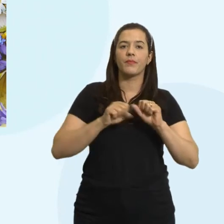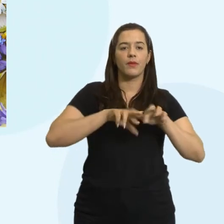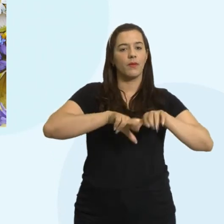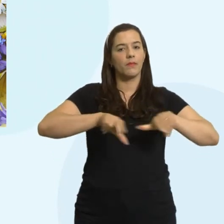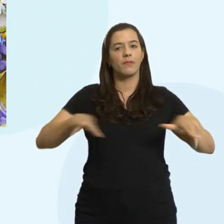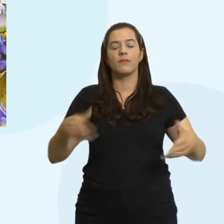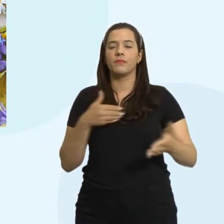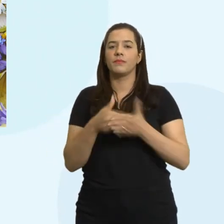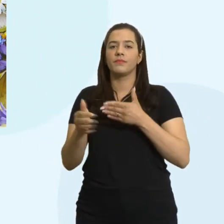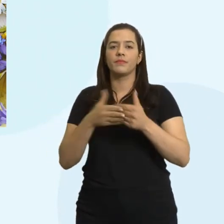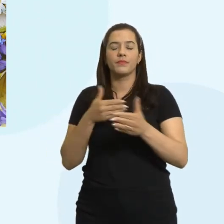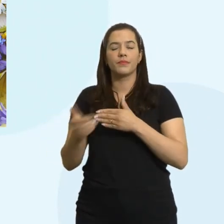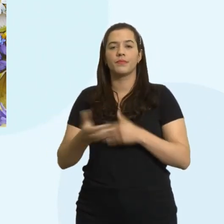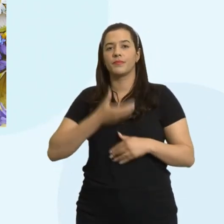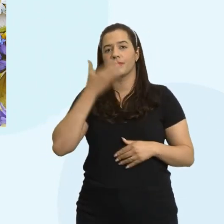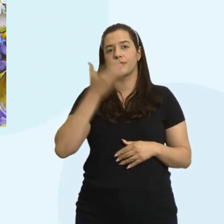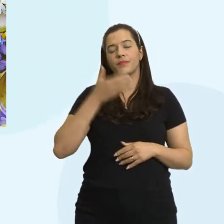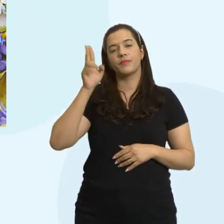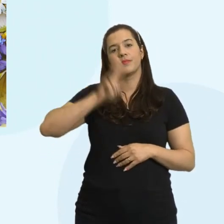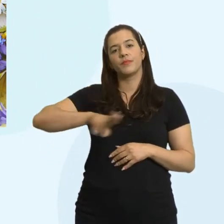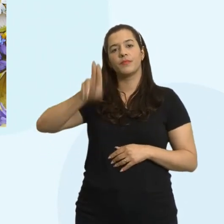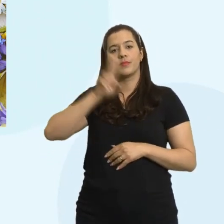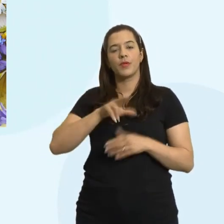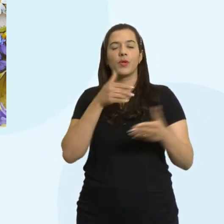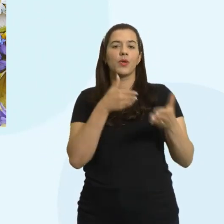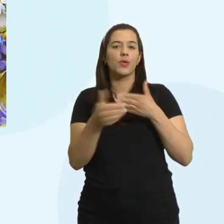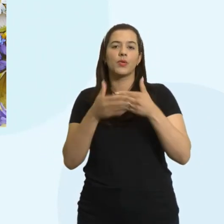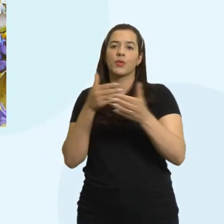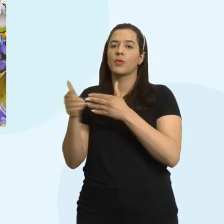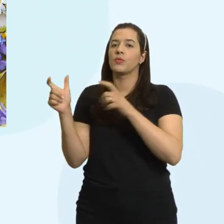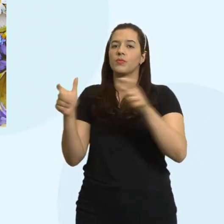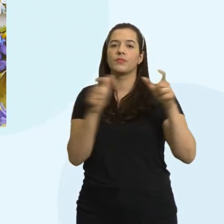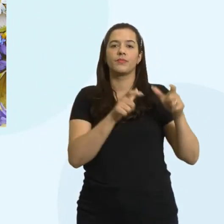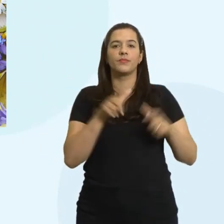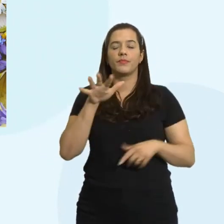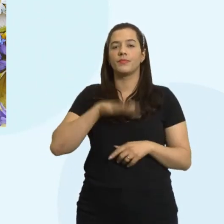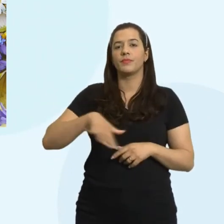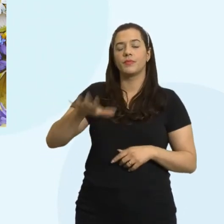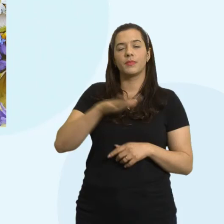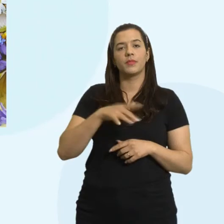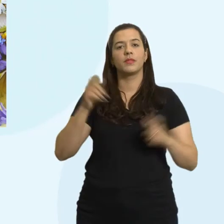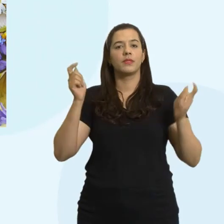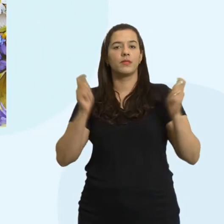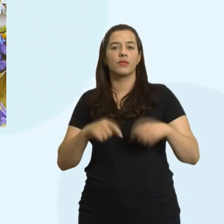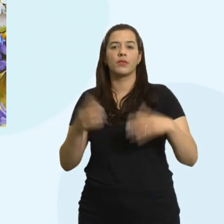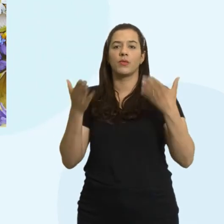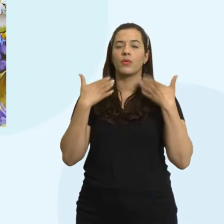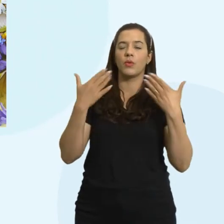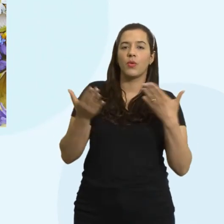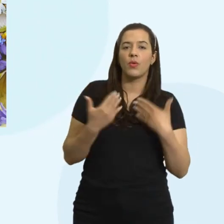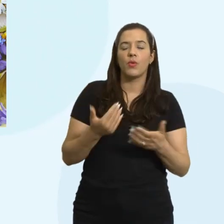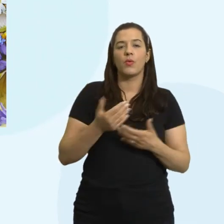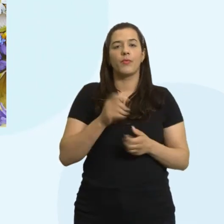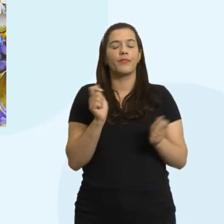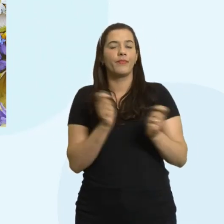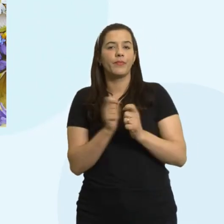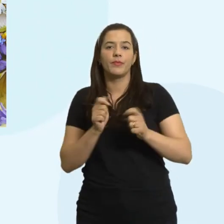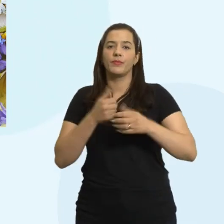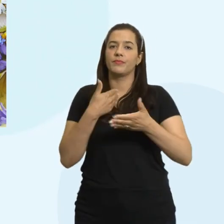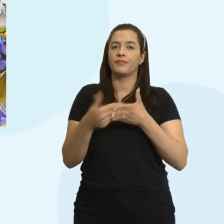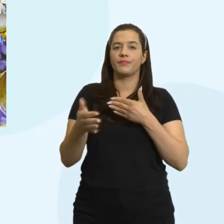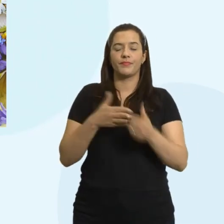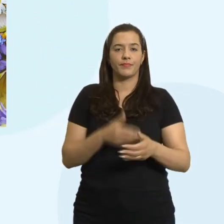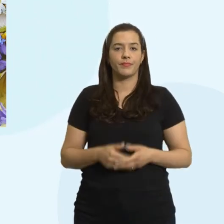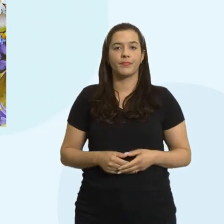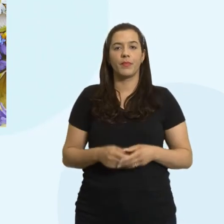de fruta para ser comercializada em qualquer região, independente do clima, independente das condições.